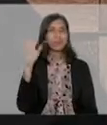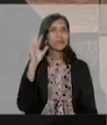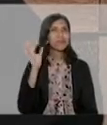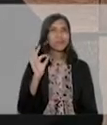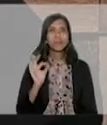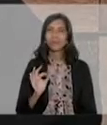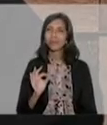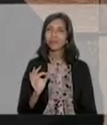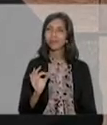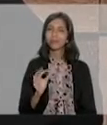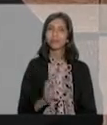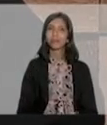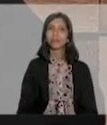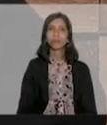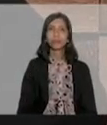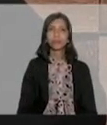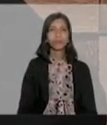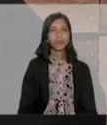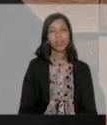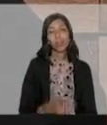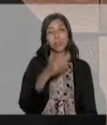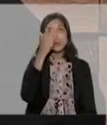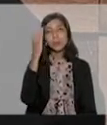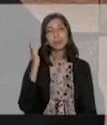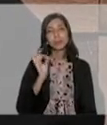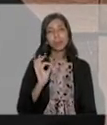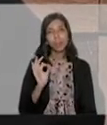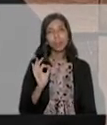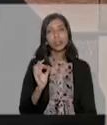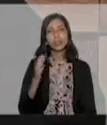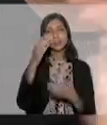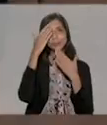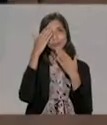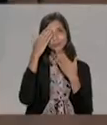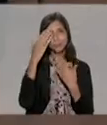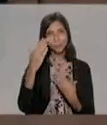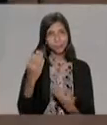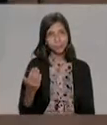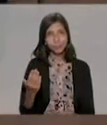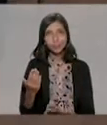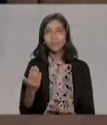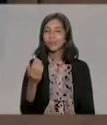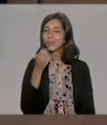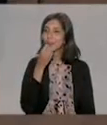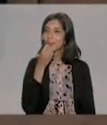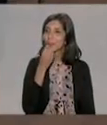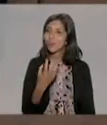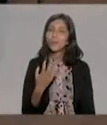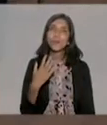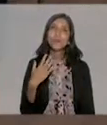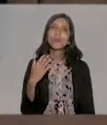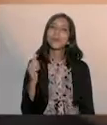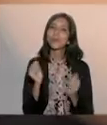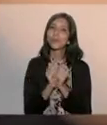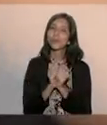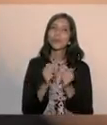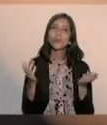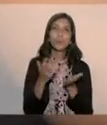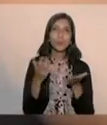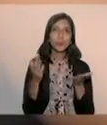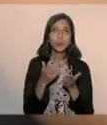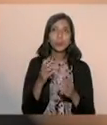eu não consigo entender, não consigo conceber. Nenhum de nós, né? Querida, obrigada, tá? Obrigada, muito bom.